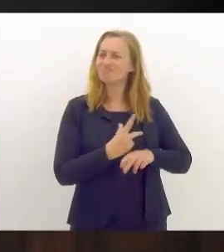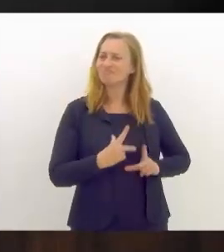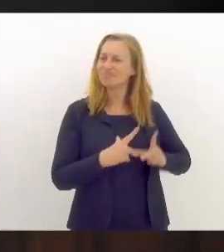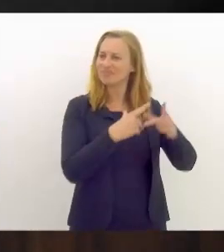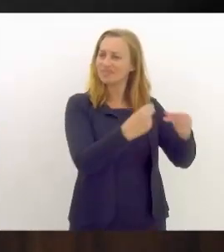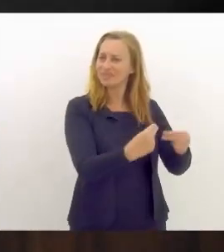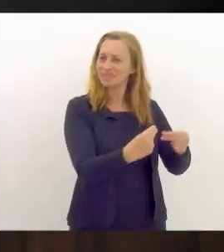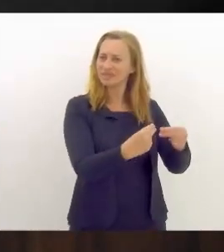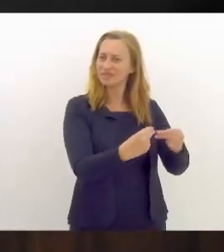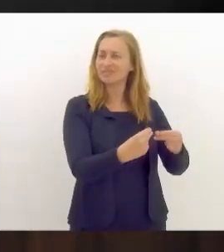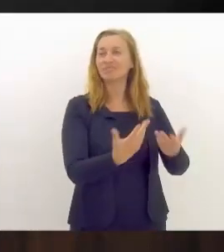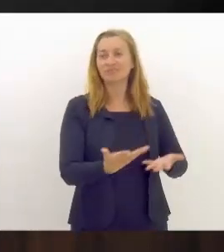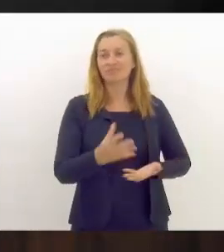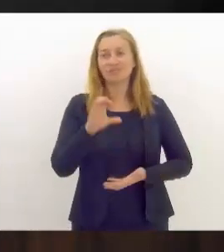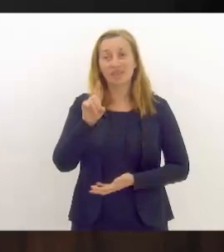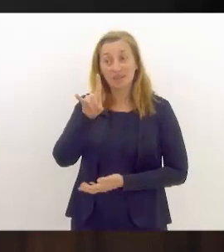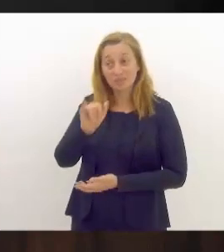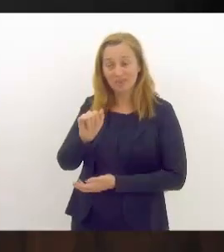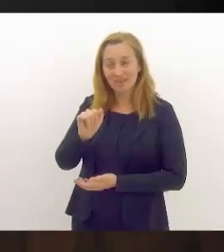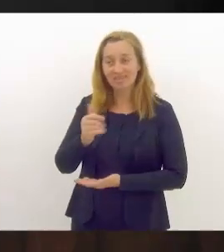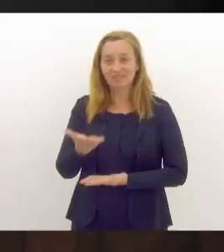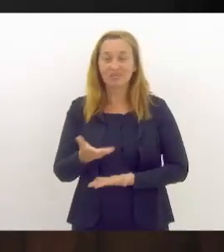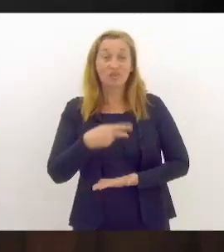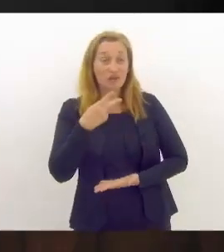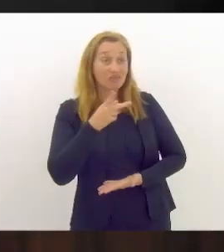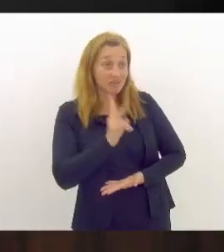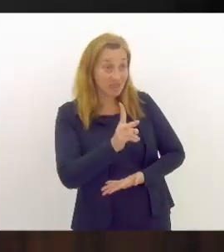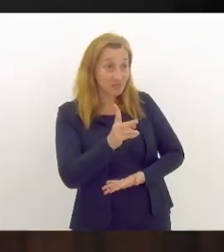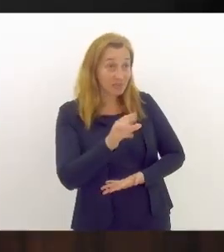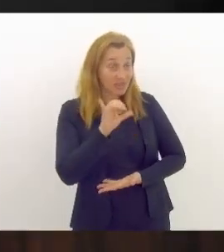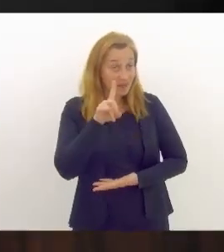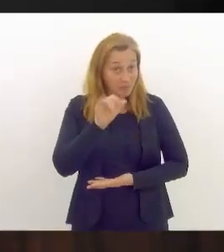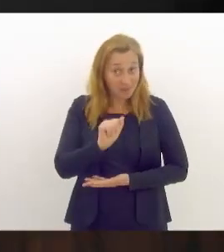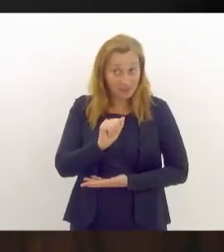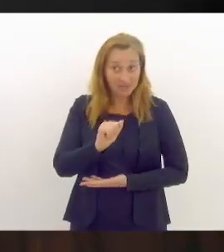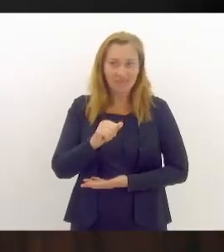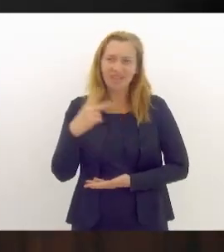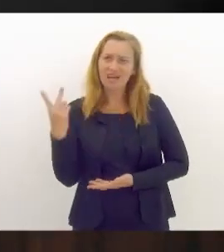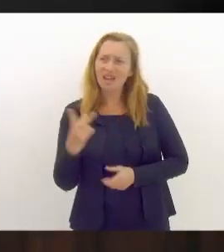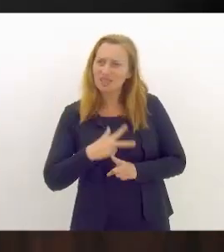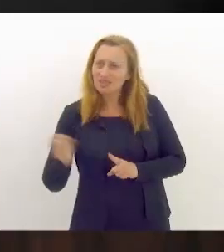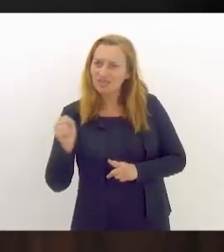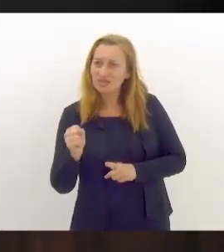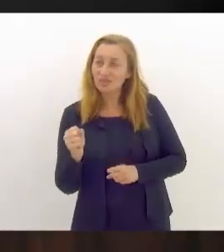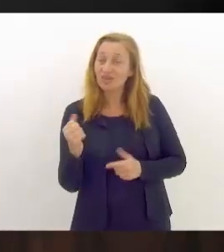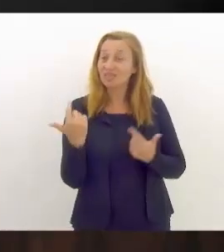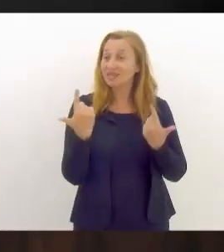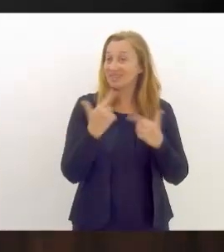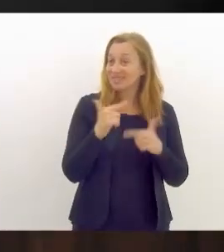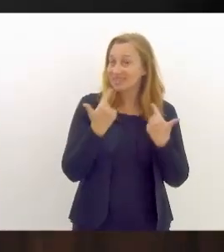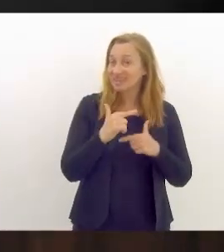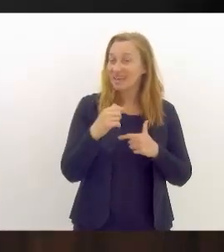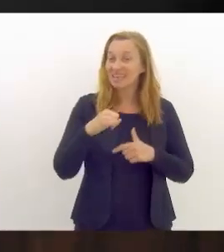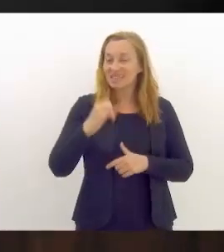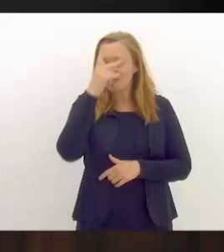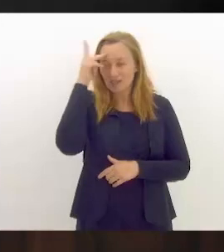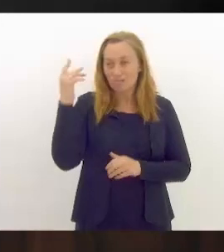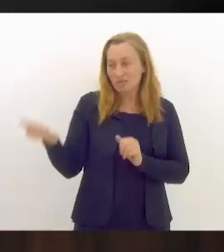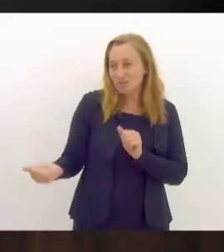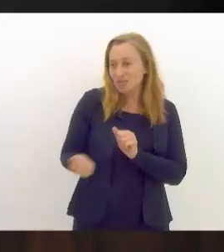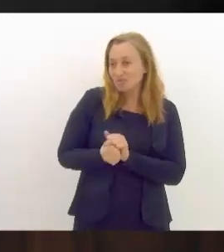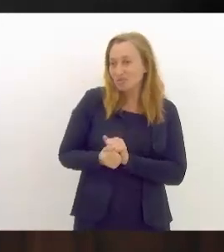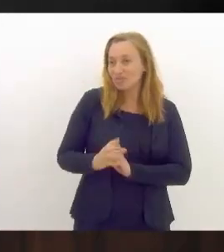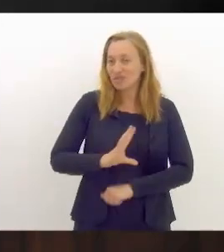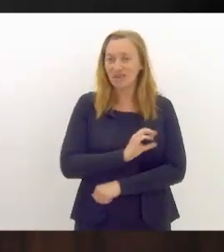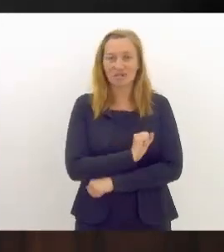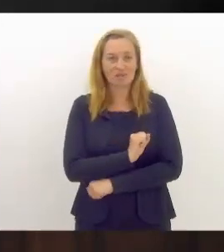a Camila farani e eu digo sempre Camila que as vitórias só tem graça se a gente tiver as pessoas que a gente ama do nosso